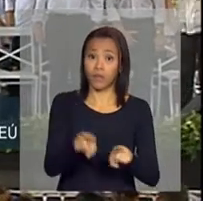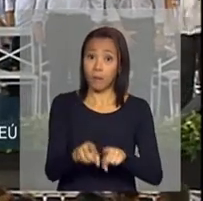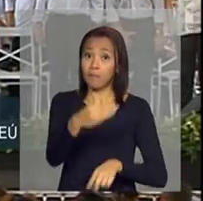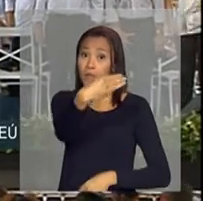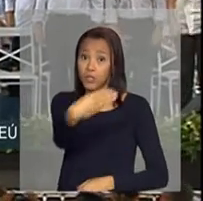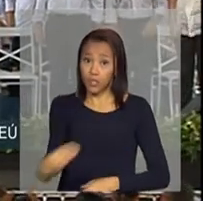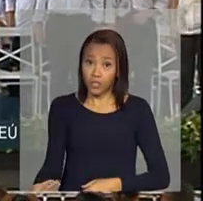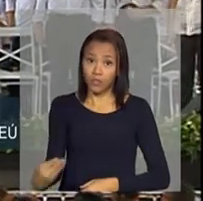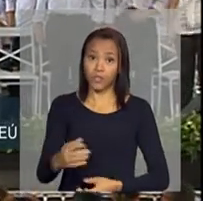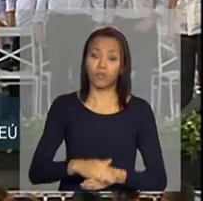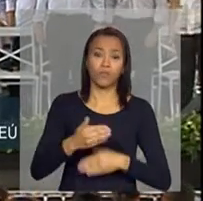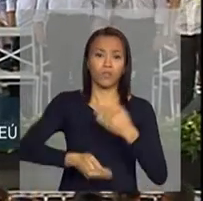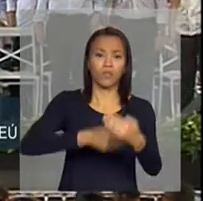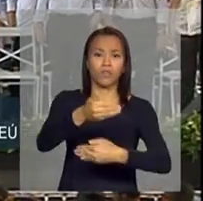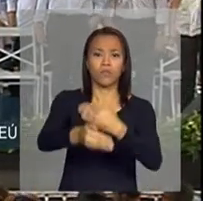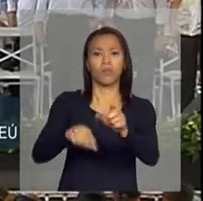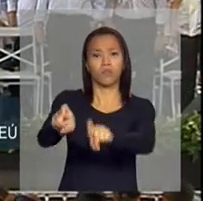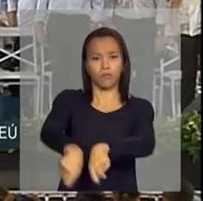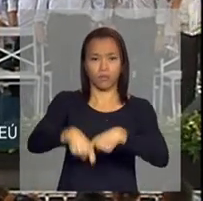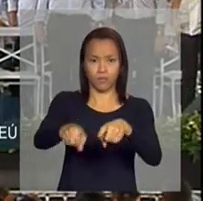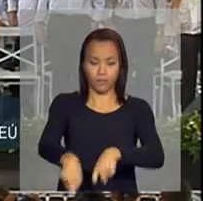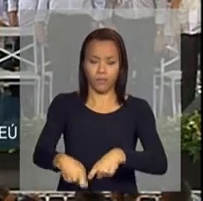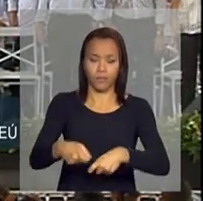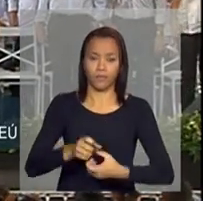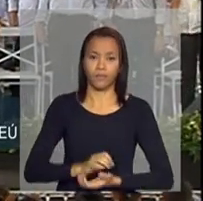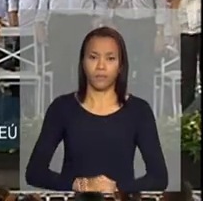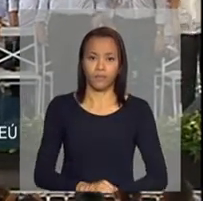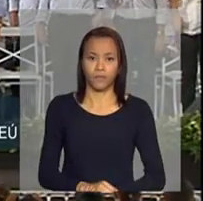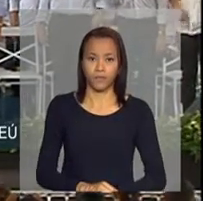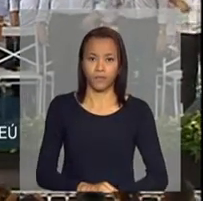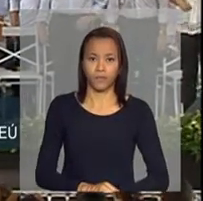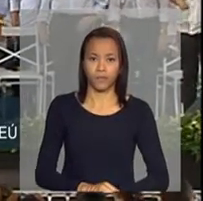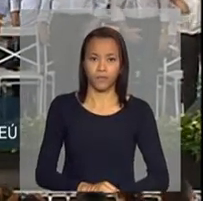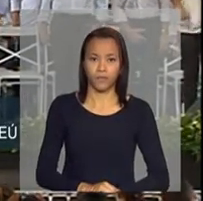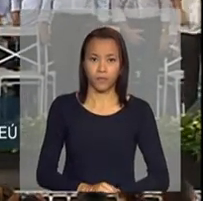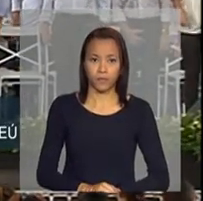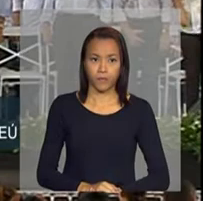de Estado do Desenvolvimento Agrário.